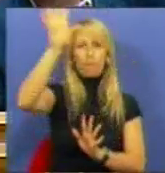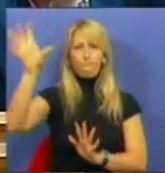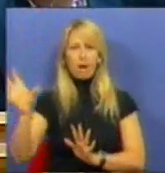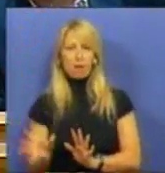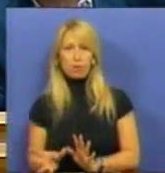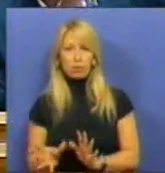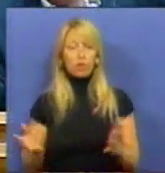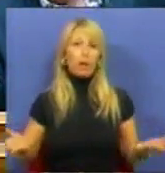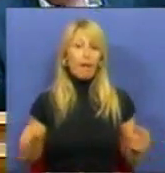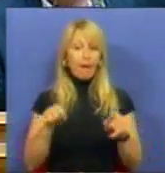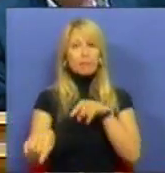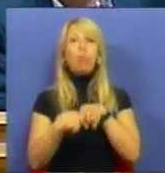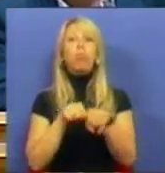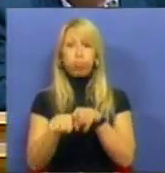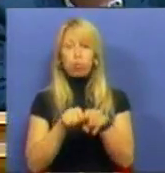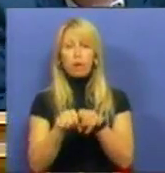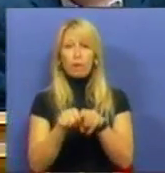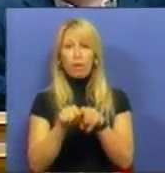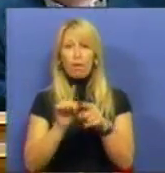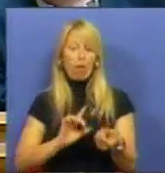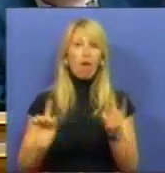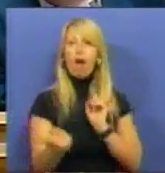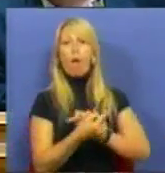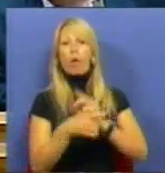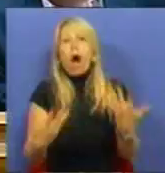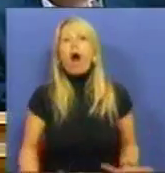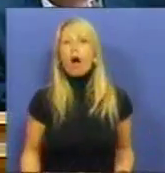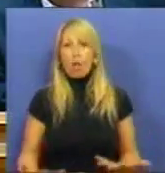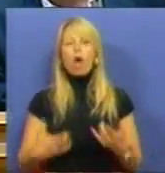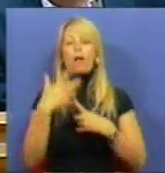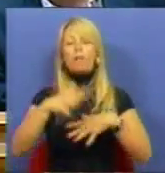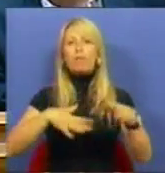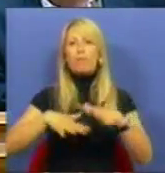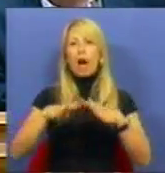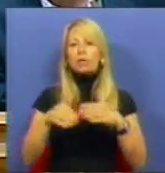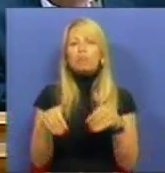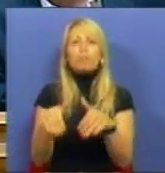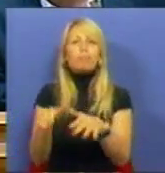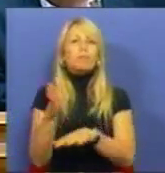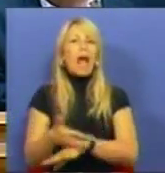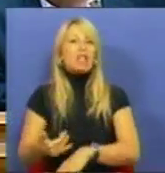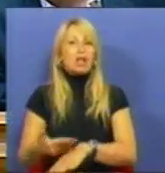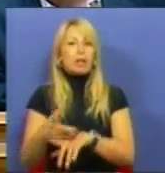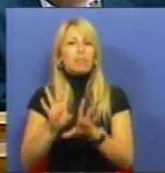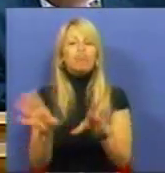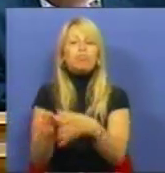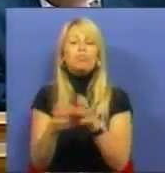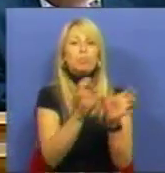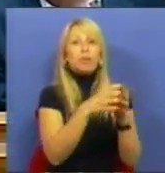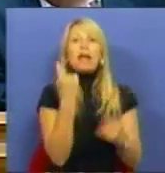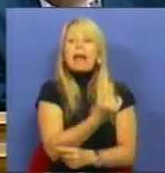política é todo o contrário daquela que está agora a ser empurrada para cima das agências de cada Estado